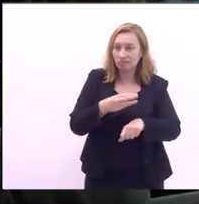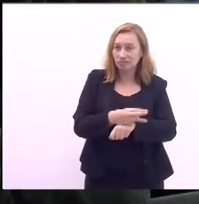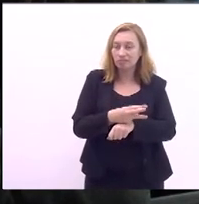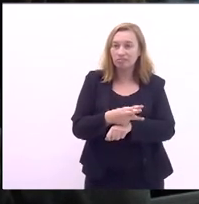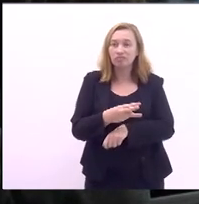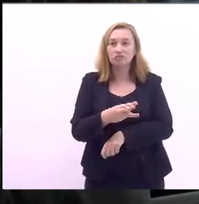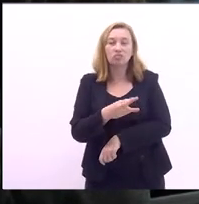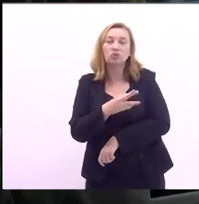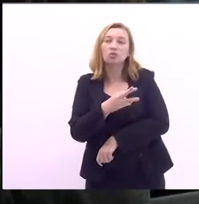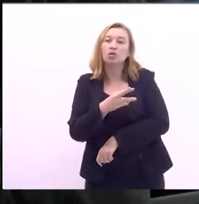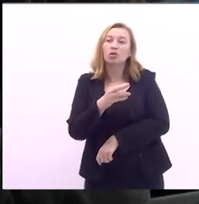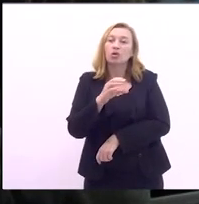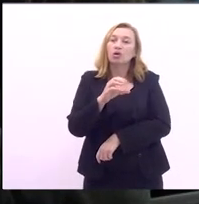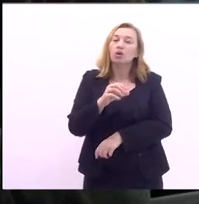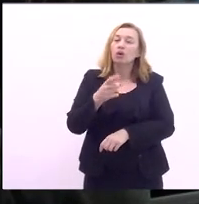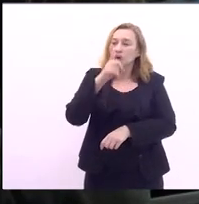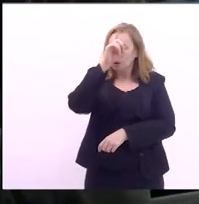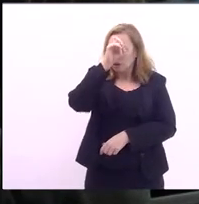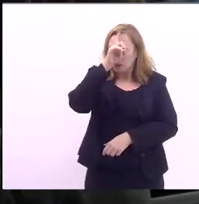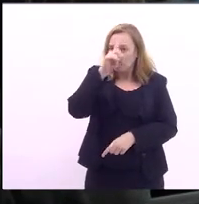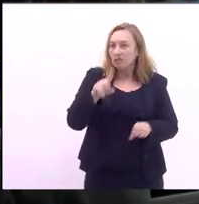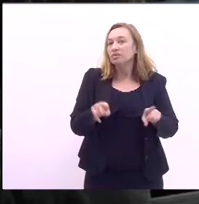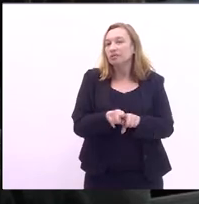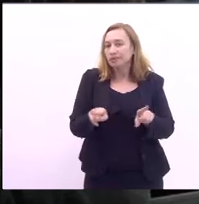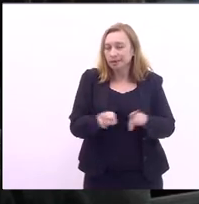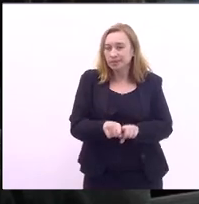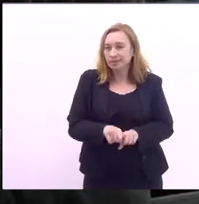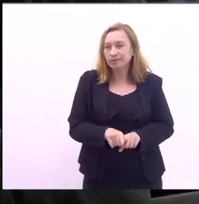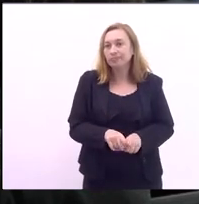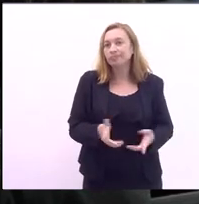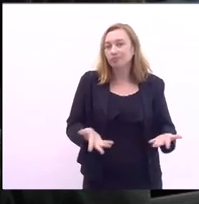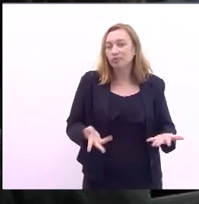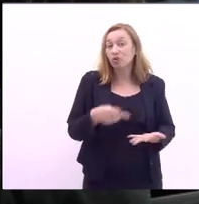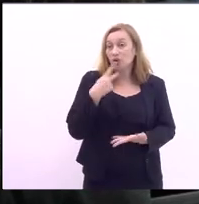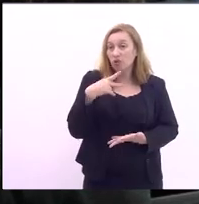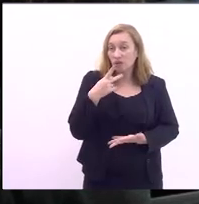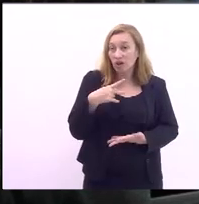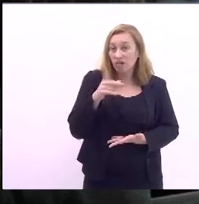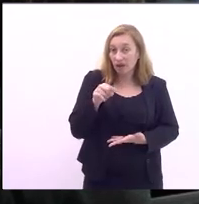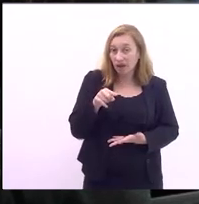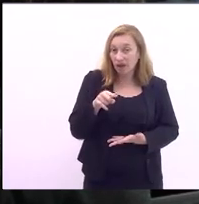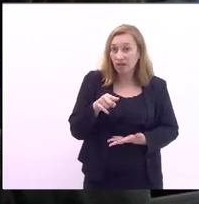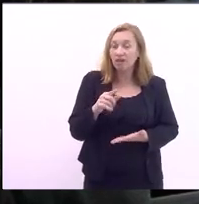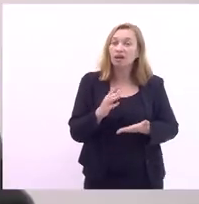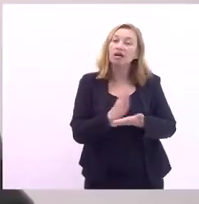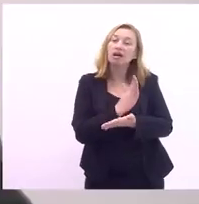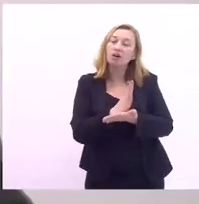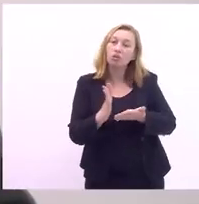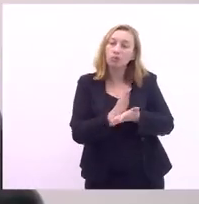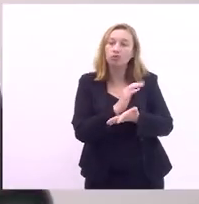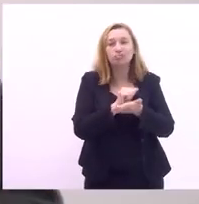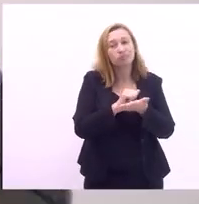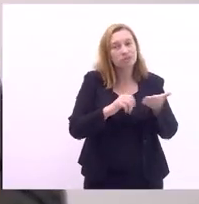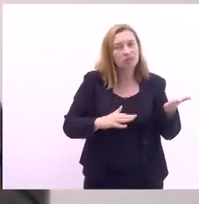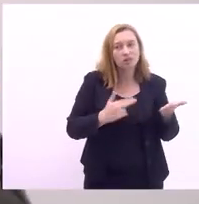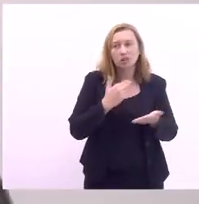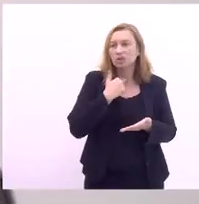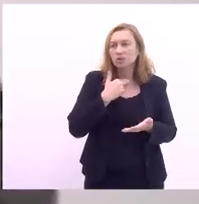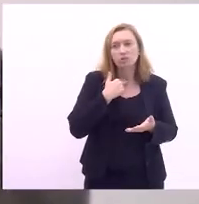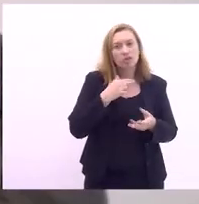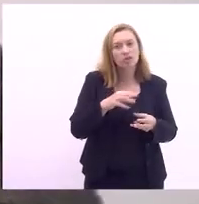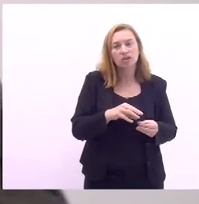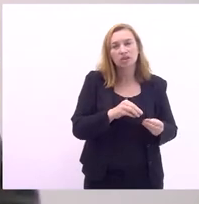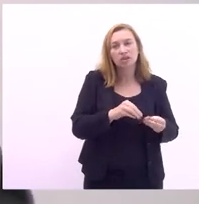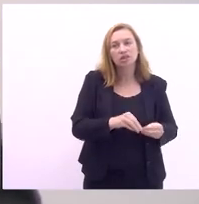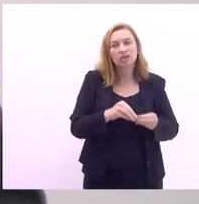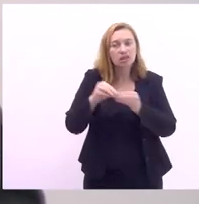hospitais, que também, o que eu digo é o seguinte, determinadas atividades não podem ser transferidas